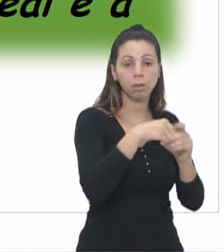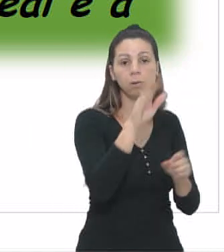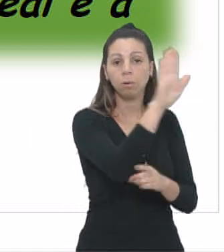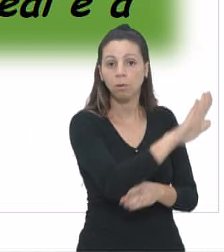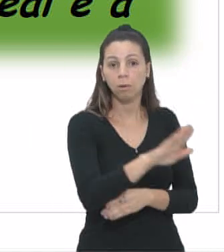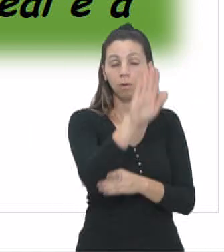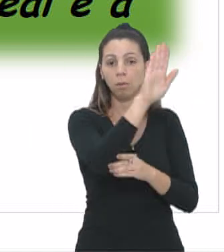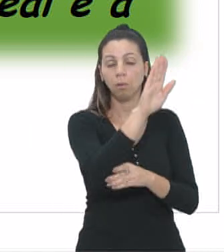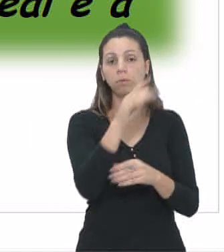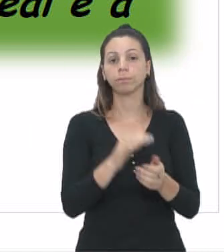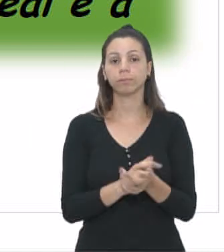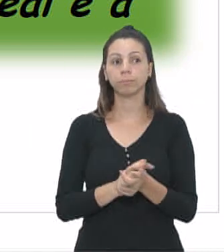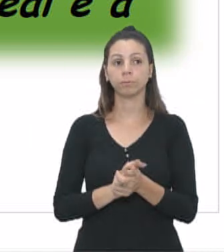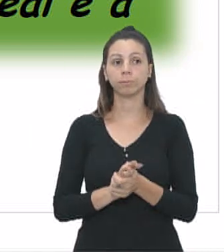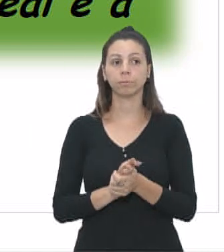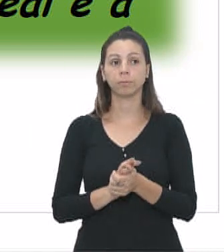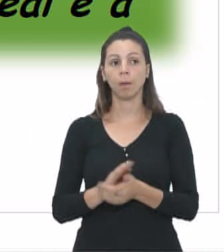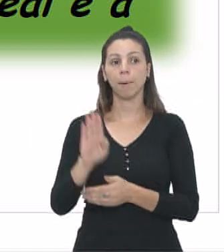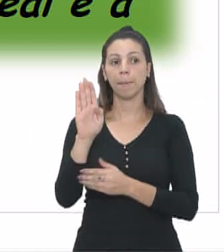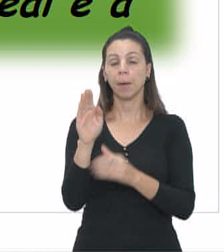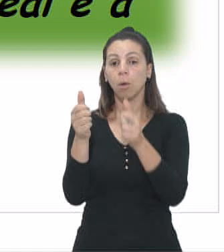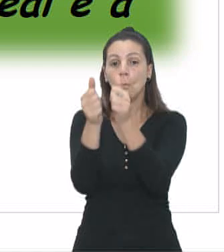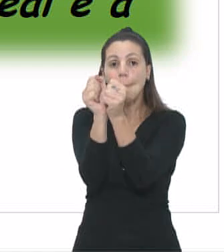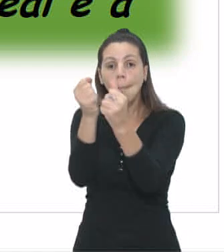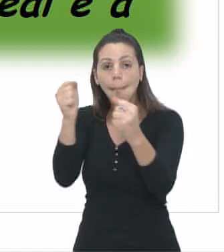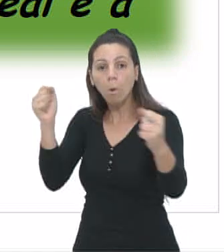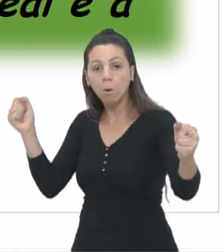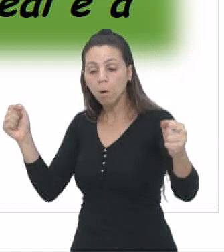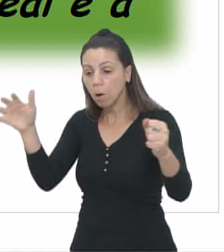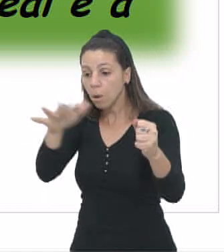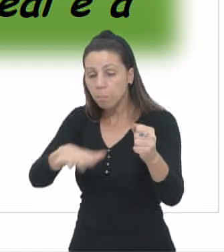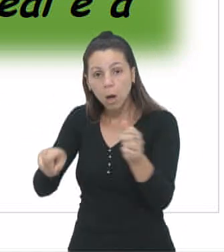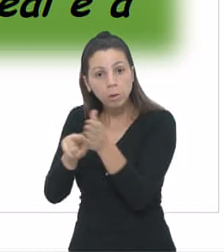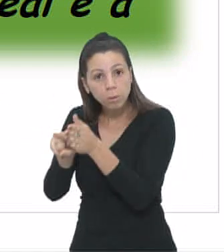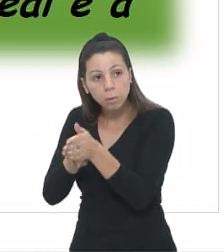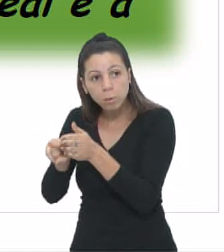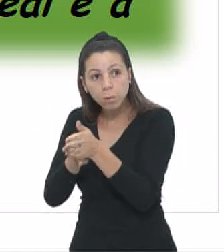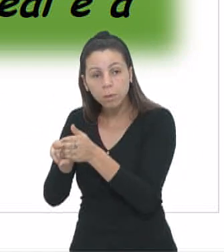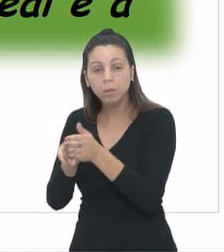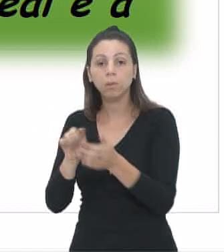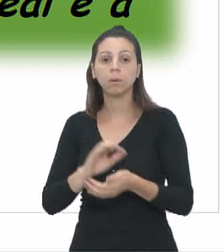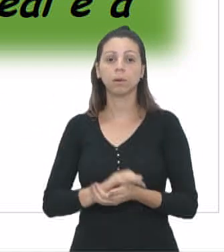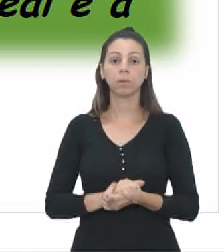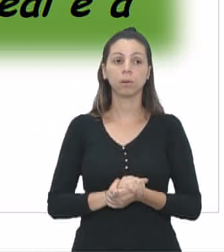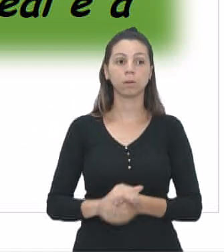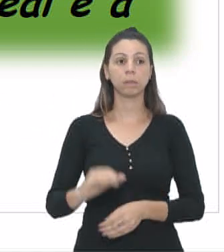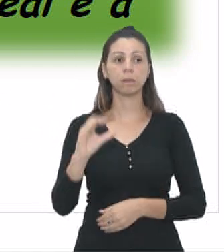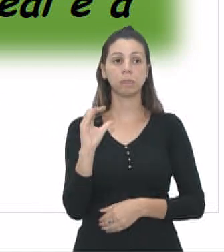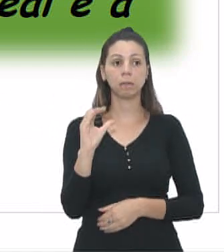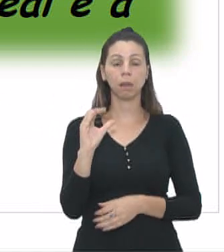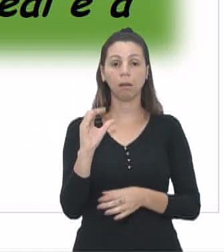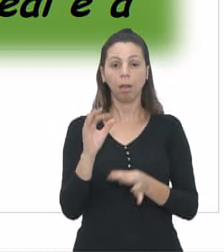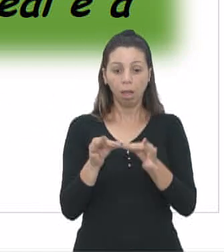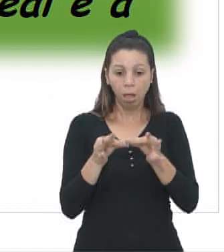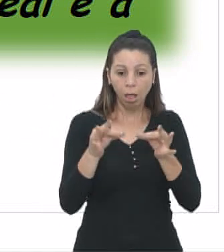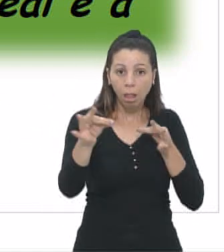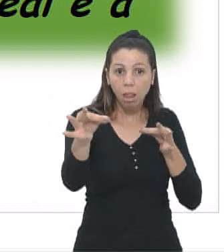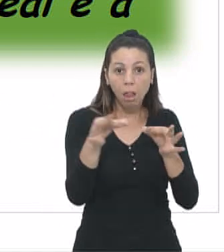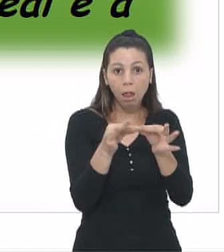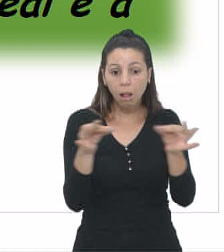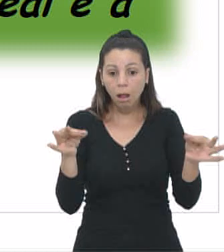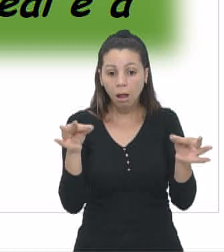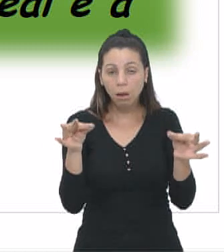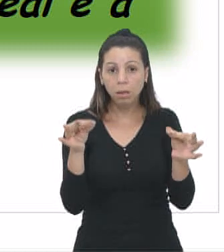B, amplitude geográfica de uma área de estudo. Alternativa C, ferramenta de relação entre a distância real e a distância no